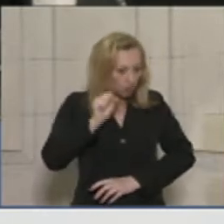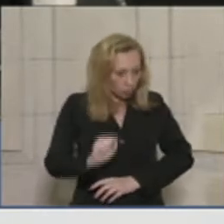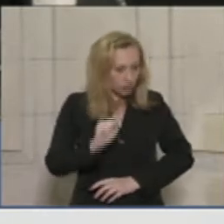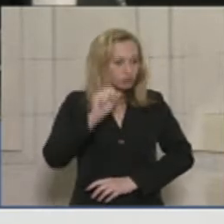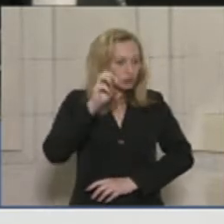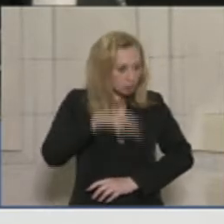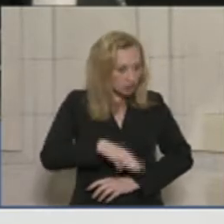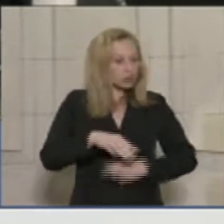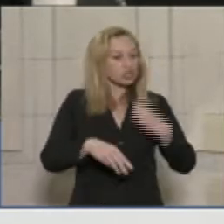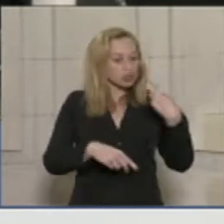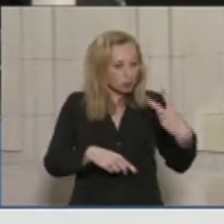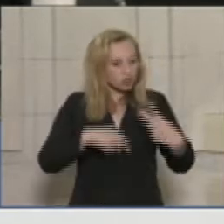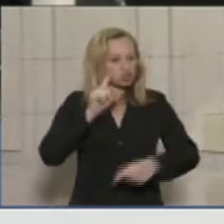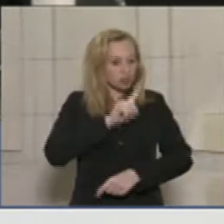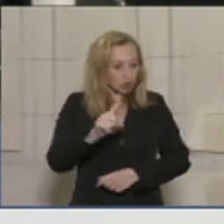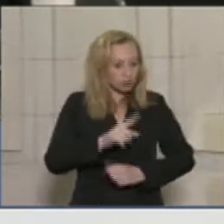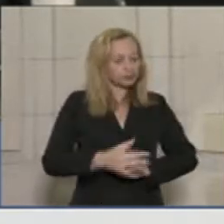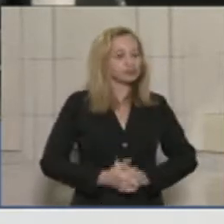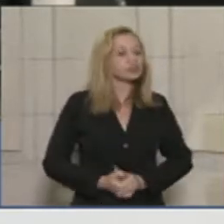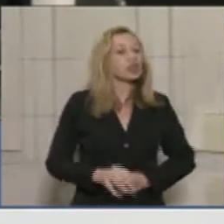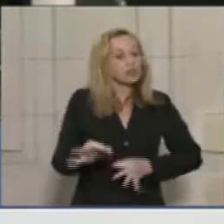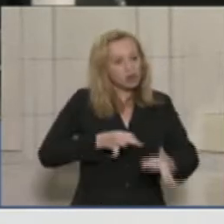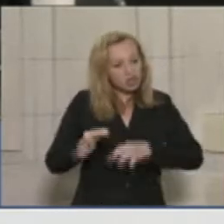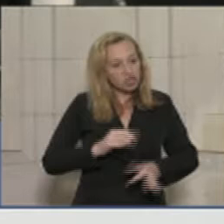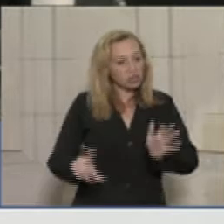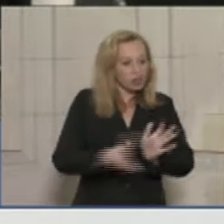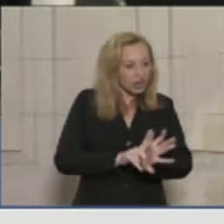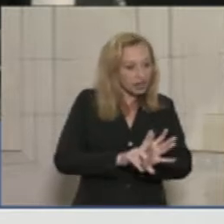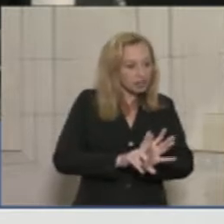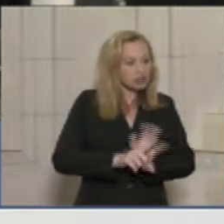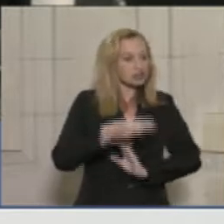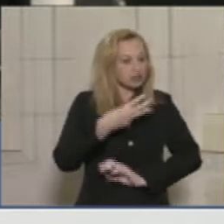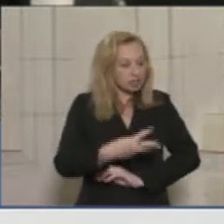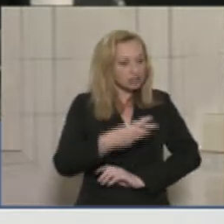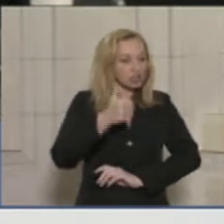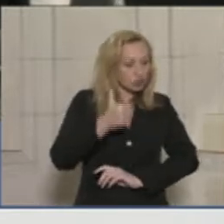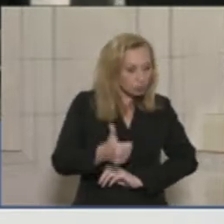58 sim e 2 não. Projeto de lei